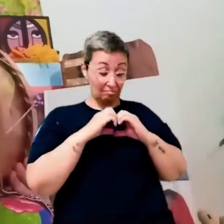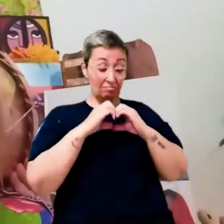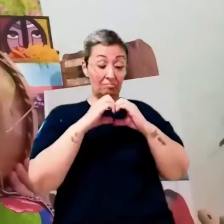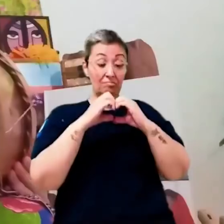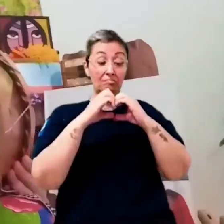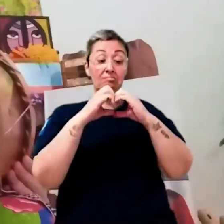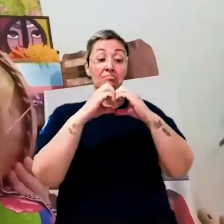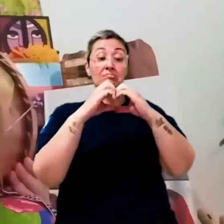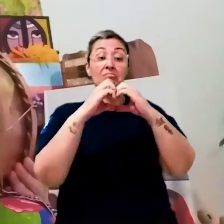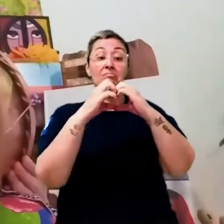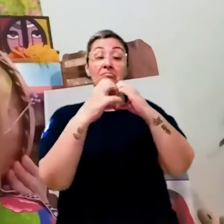Se eu roubei teu